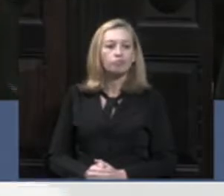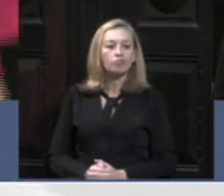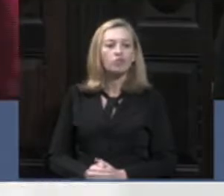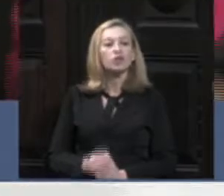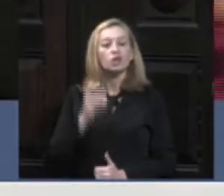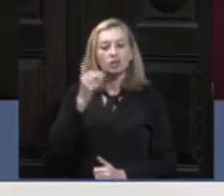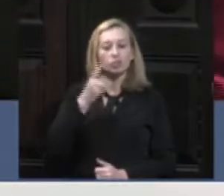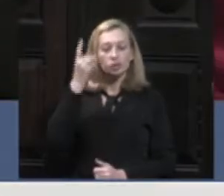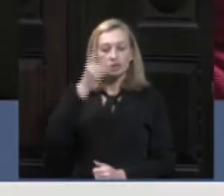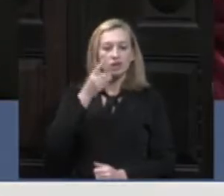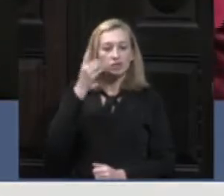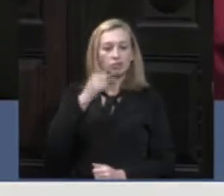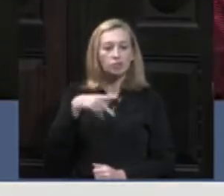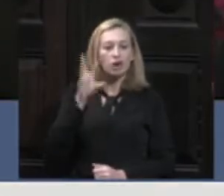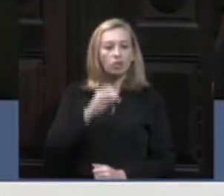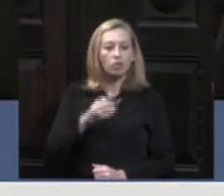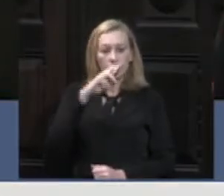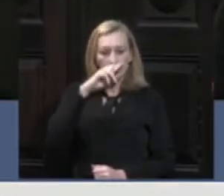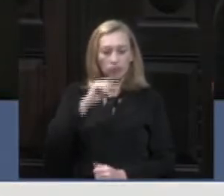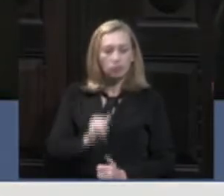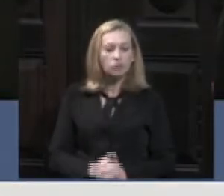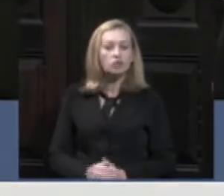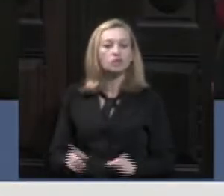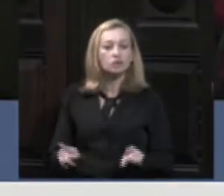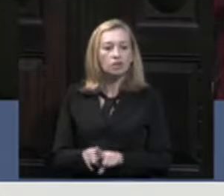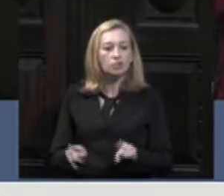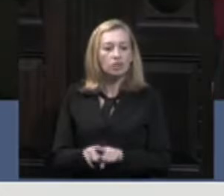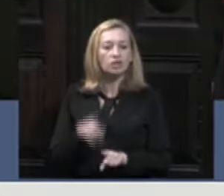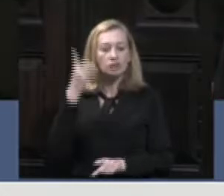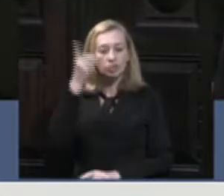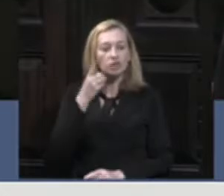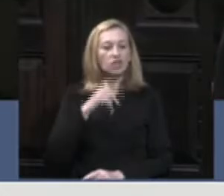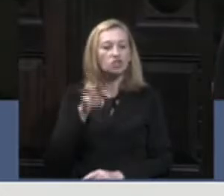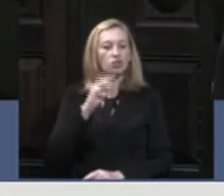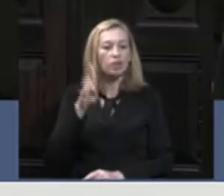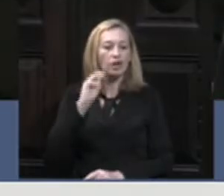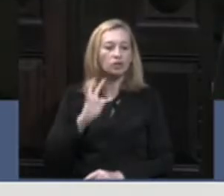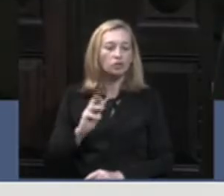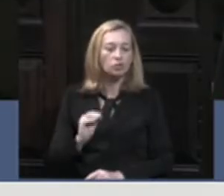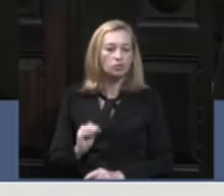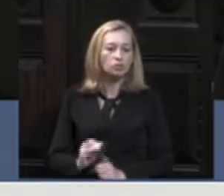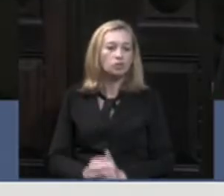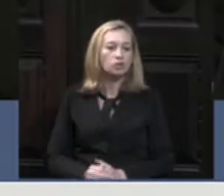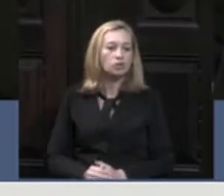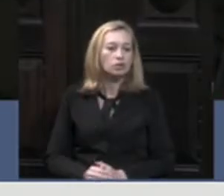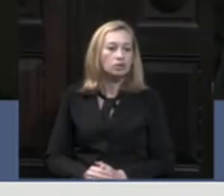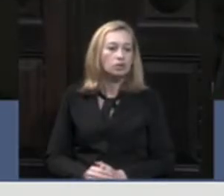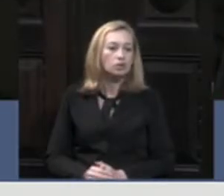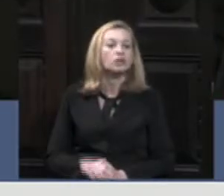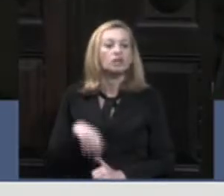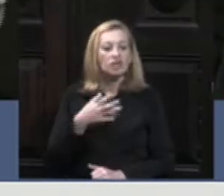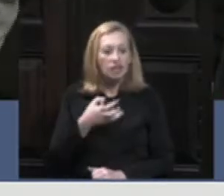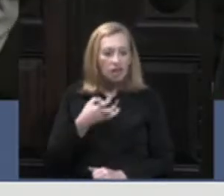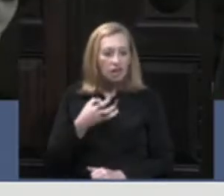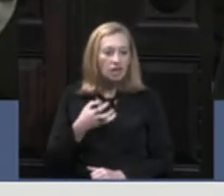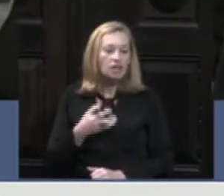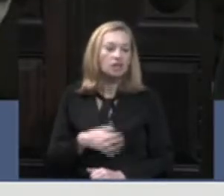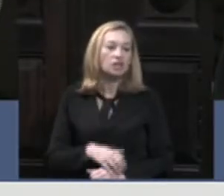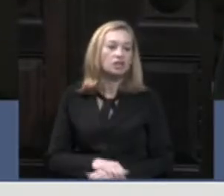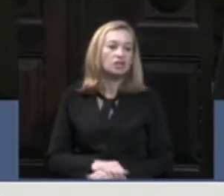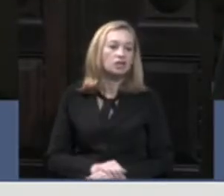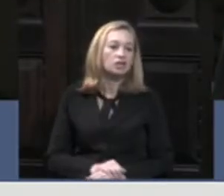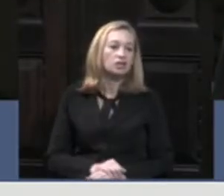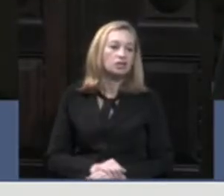deputado Paulo Ramos e o deputado Gilberto Palmares querem